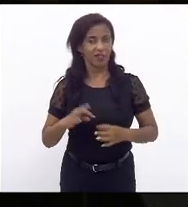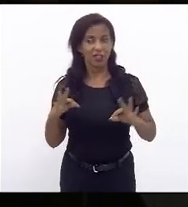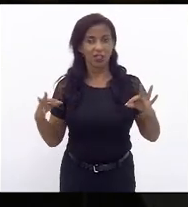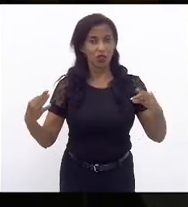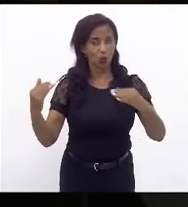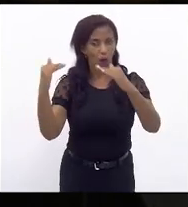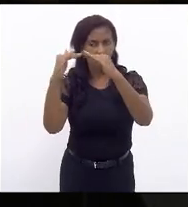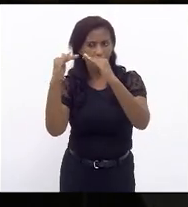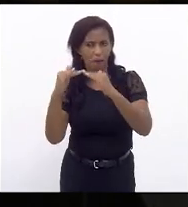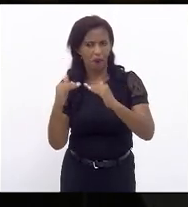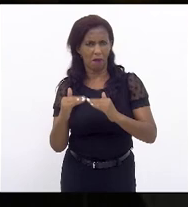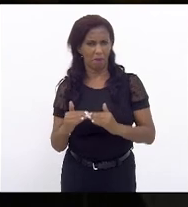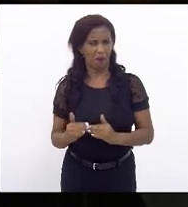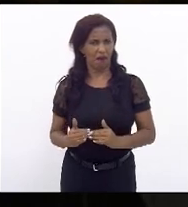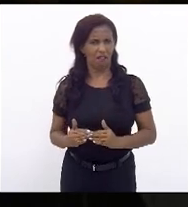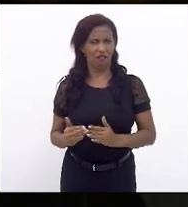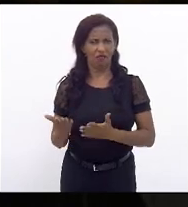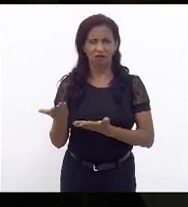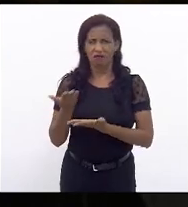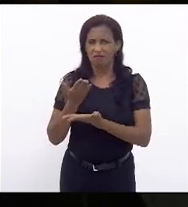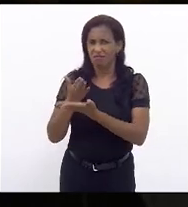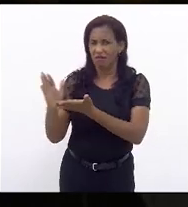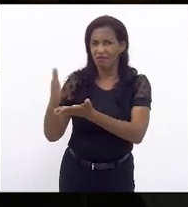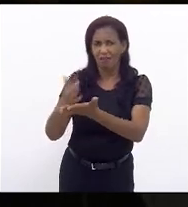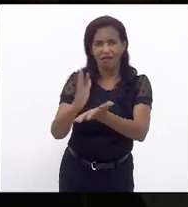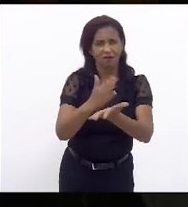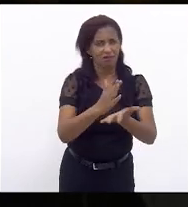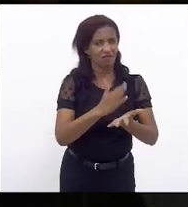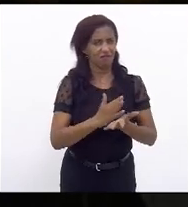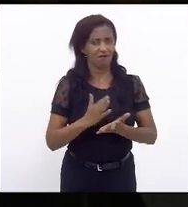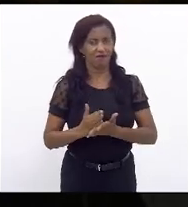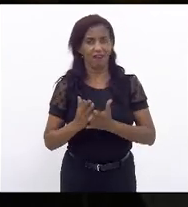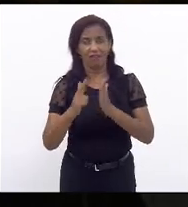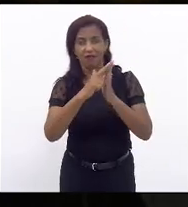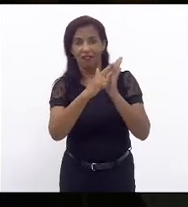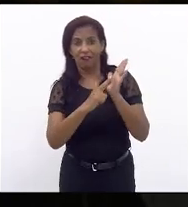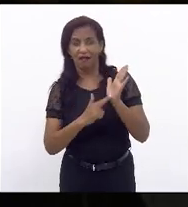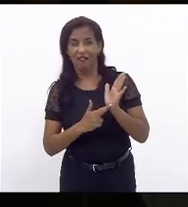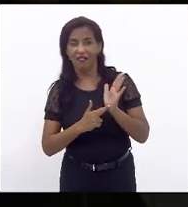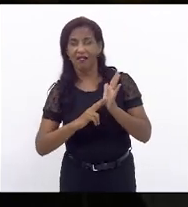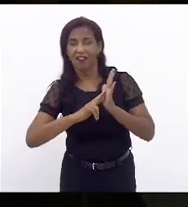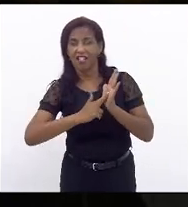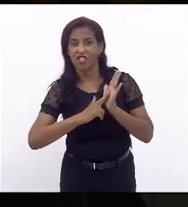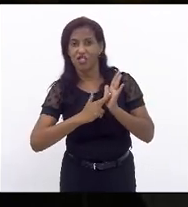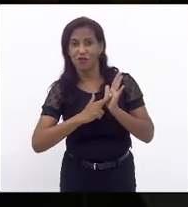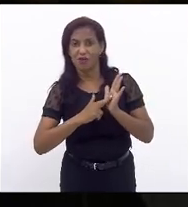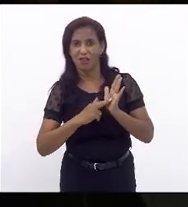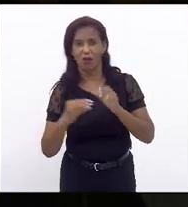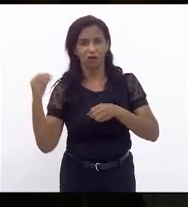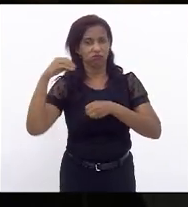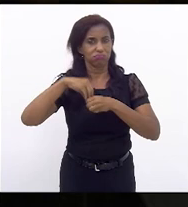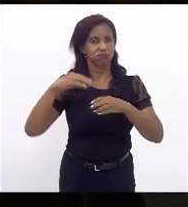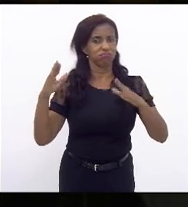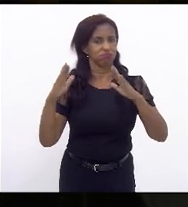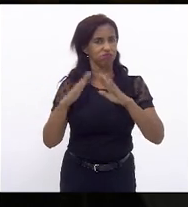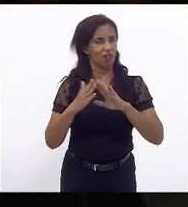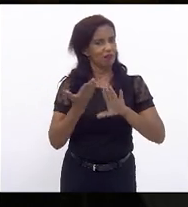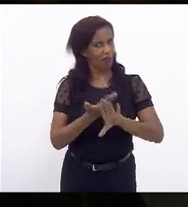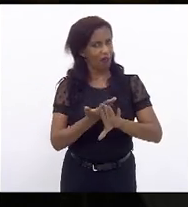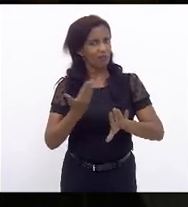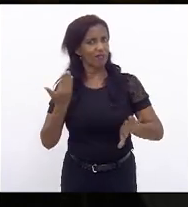todos concordem. Isso não tem nada de pessoal. Isto é da regra regimental. Então, também